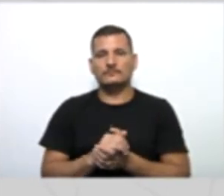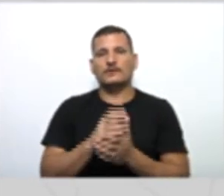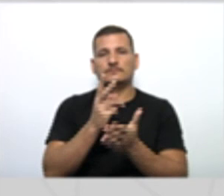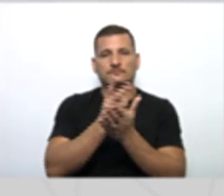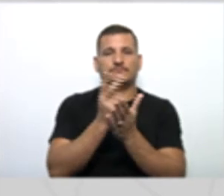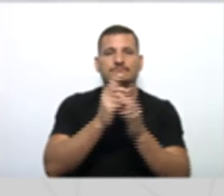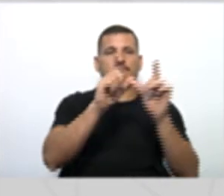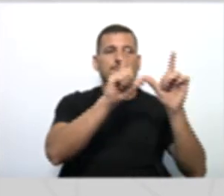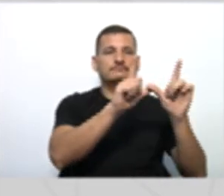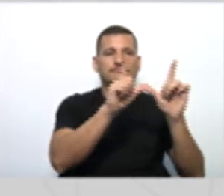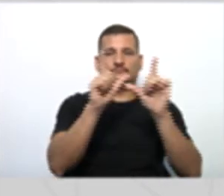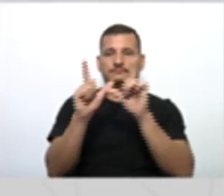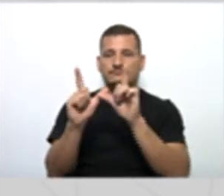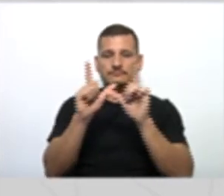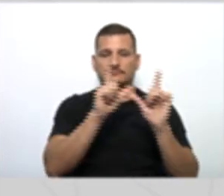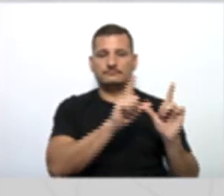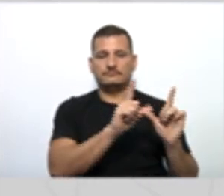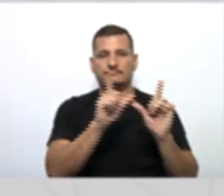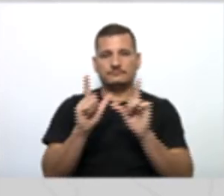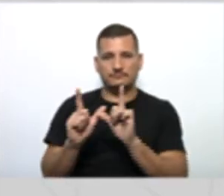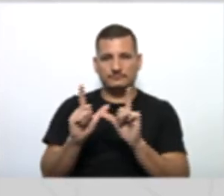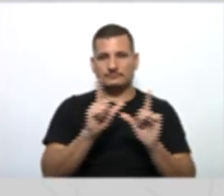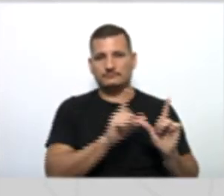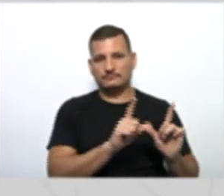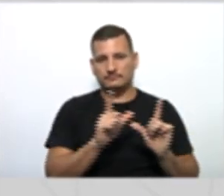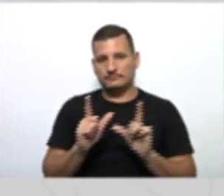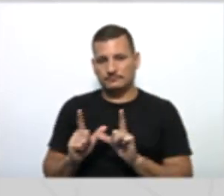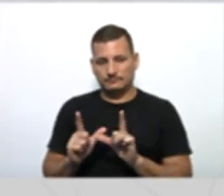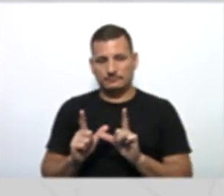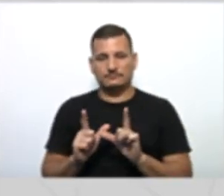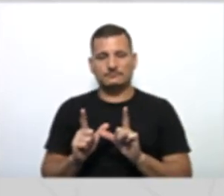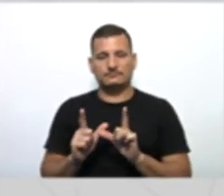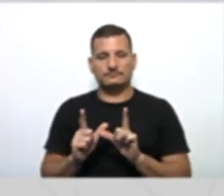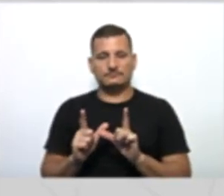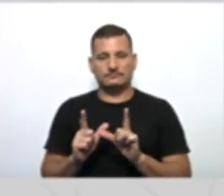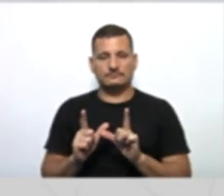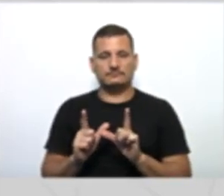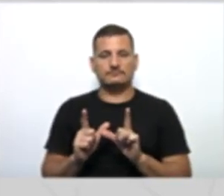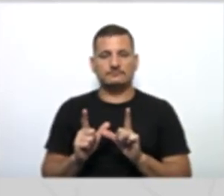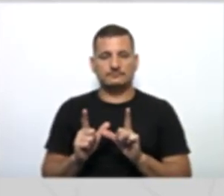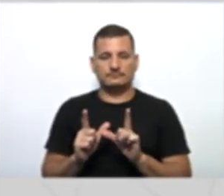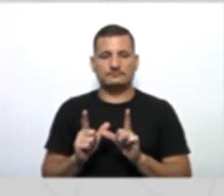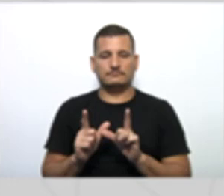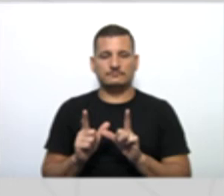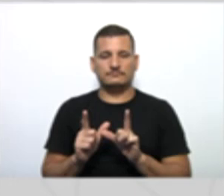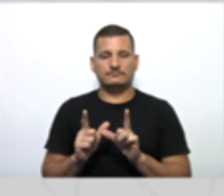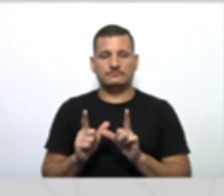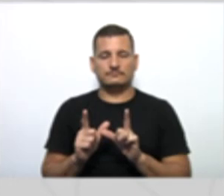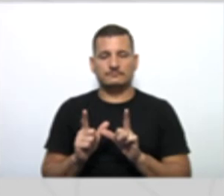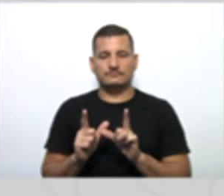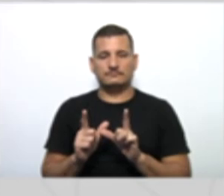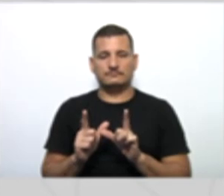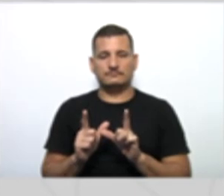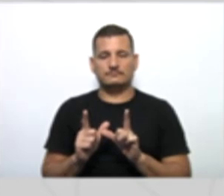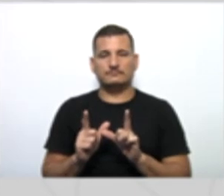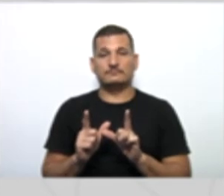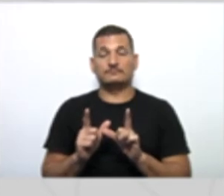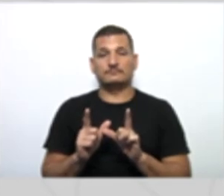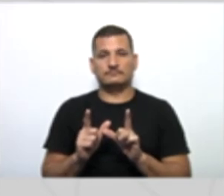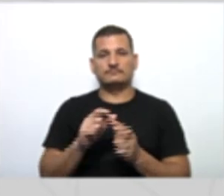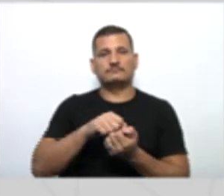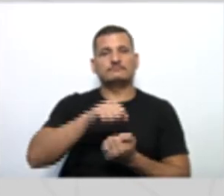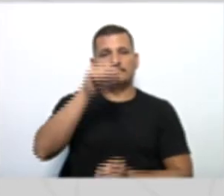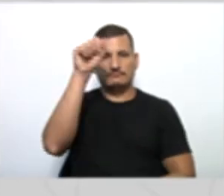em box, ou seções, né, que eles falam também, o nosso banner. Então o banner tem essa